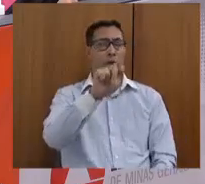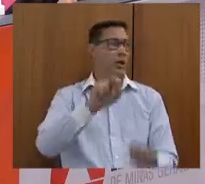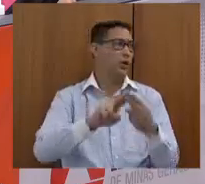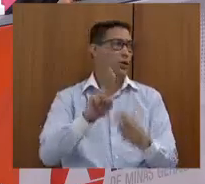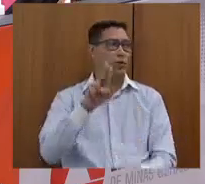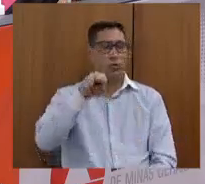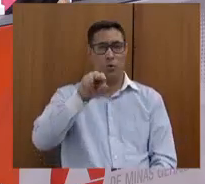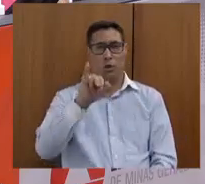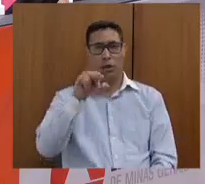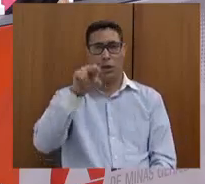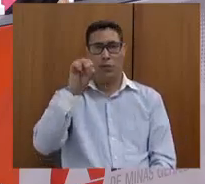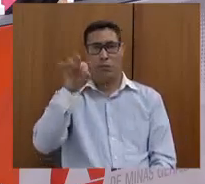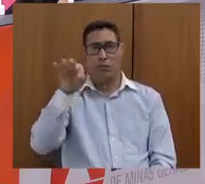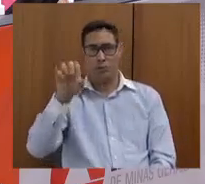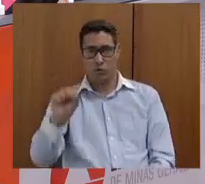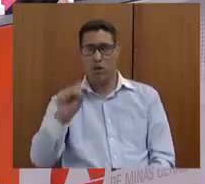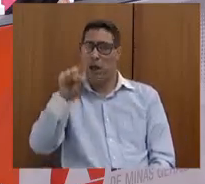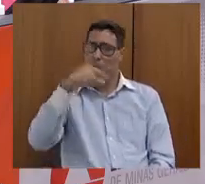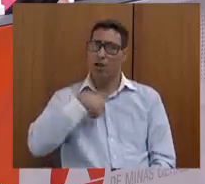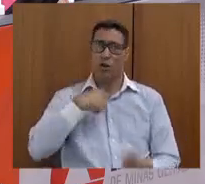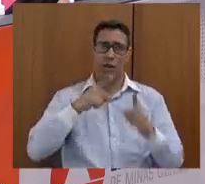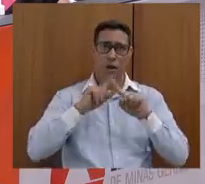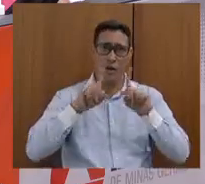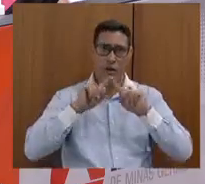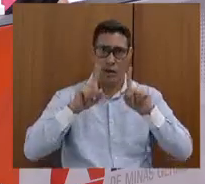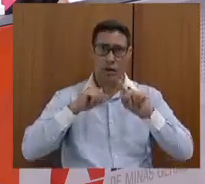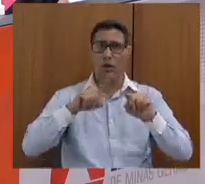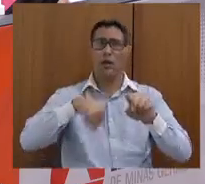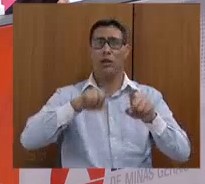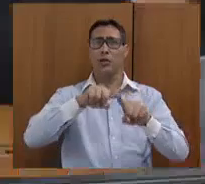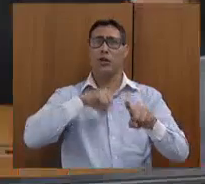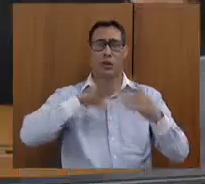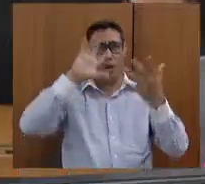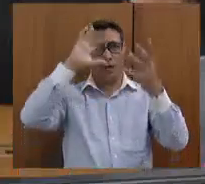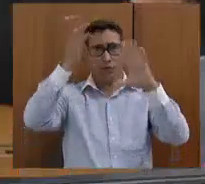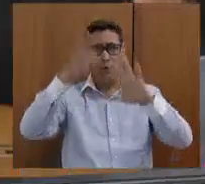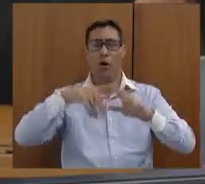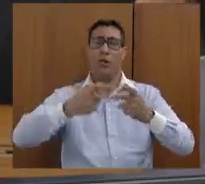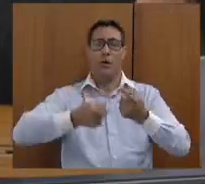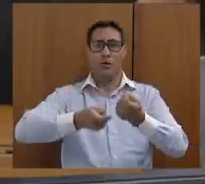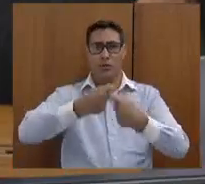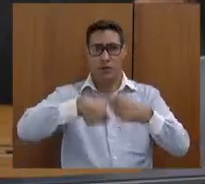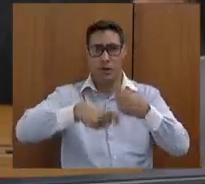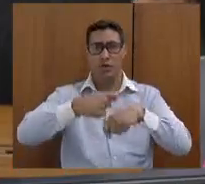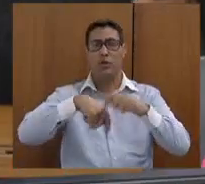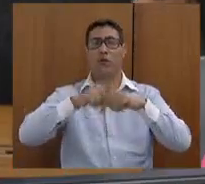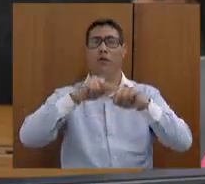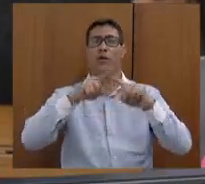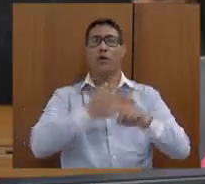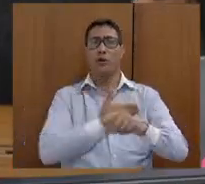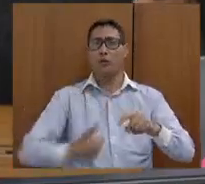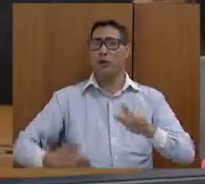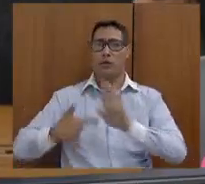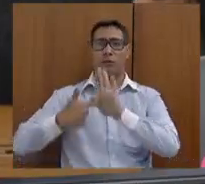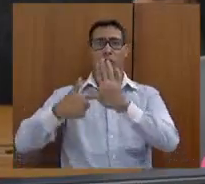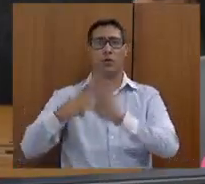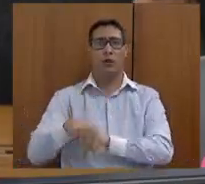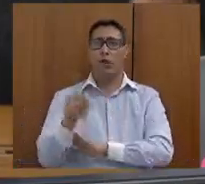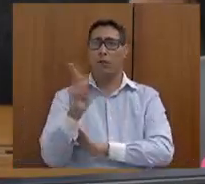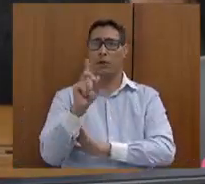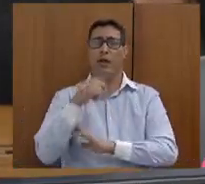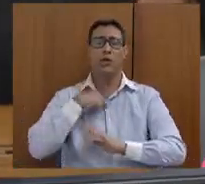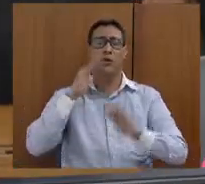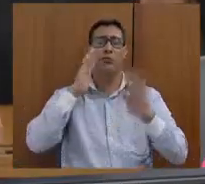a nossa crítica Inclusive durante todo o processo da reforma administrativa o governo não apresenta o que fazer o que